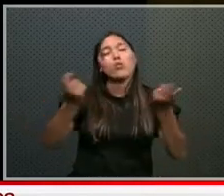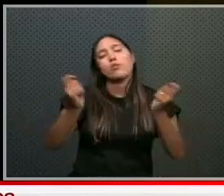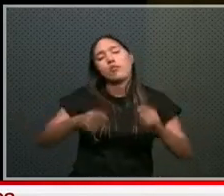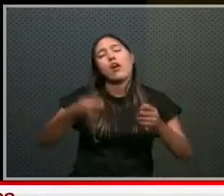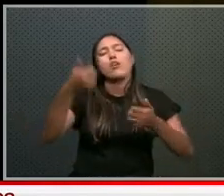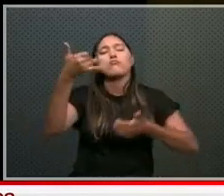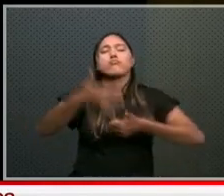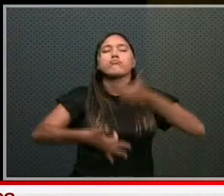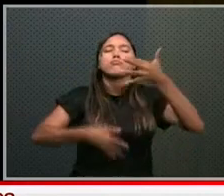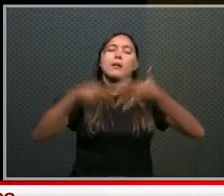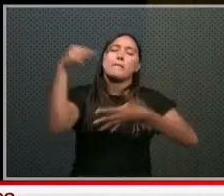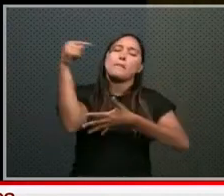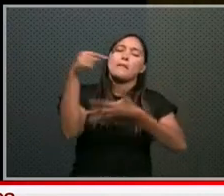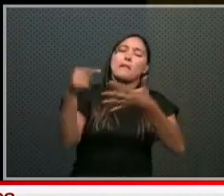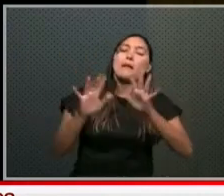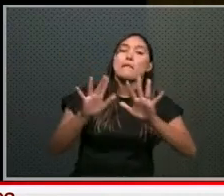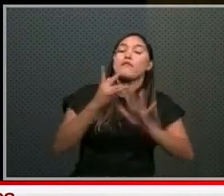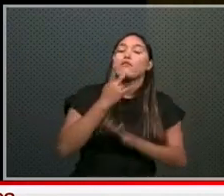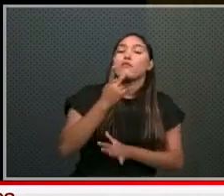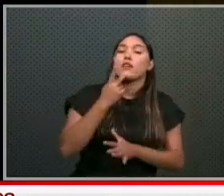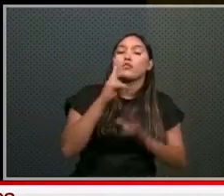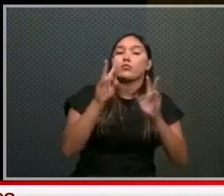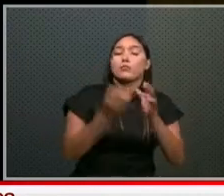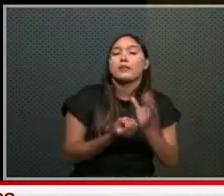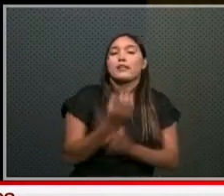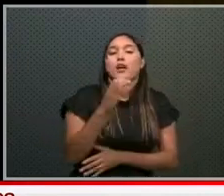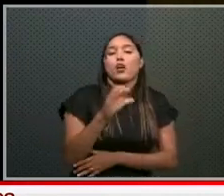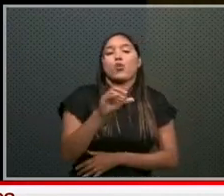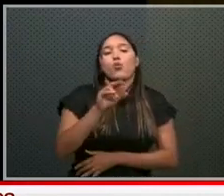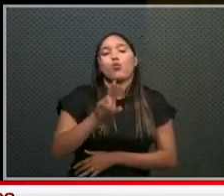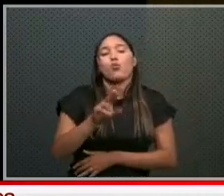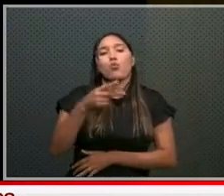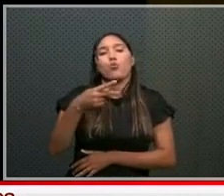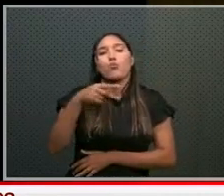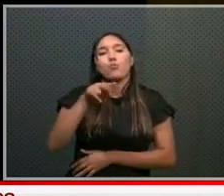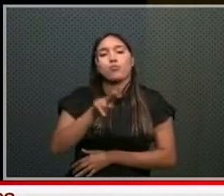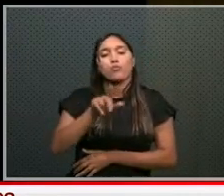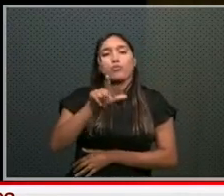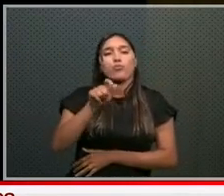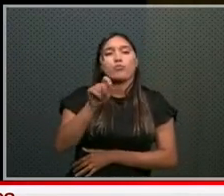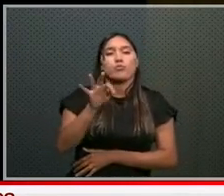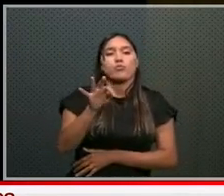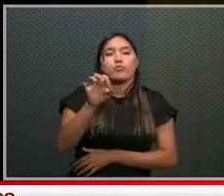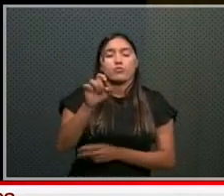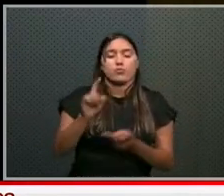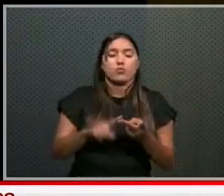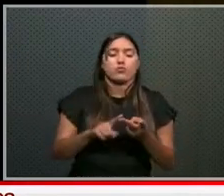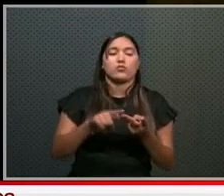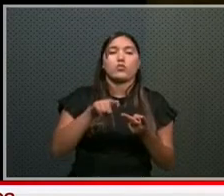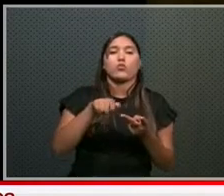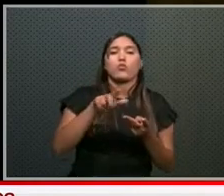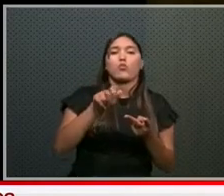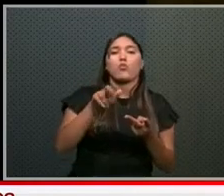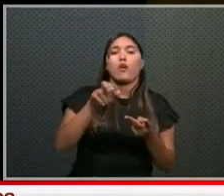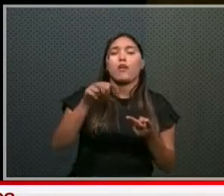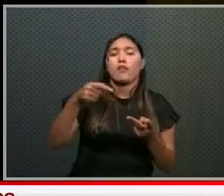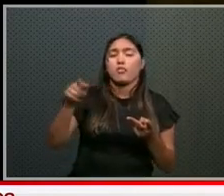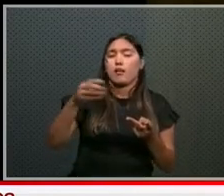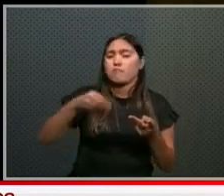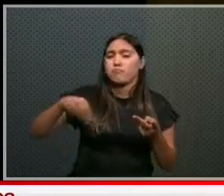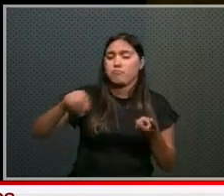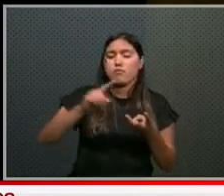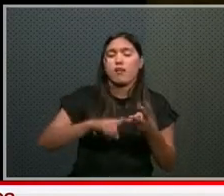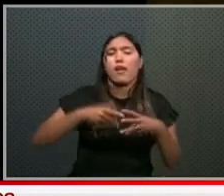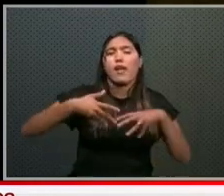mas eu quero me deter por exemplo a criação do pop late Embrapa Amazônia Oriental guaraná em pó uso do Açaí como